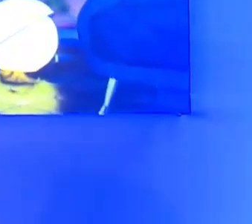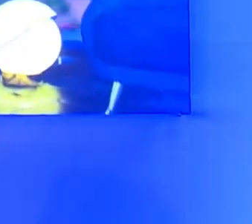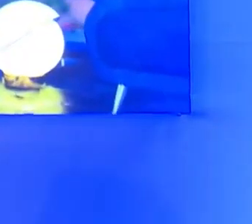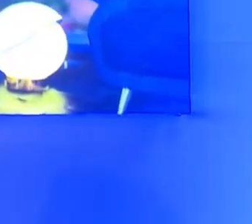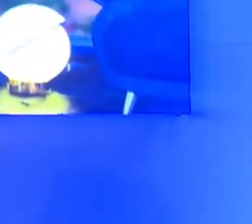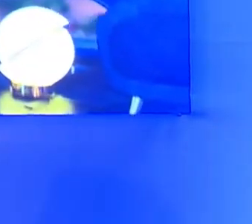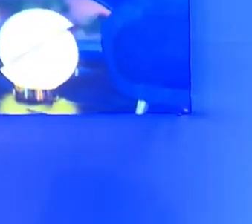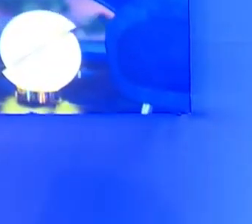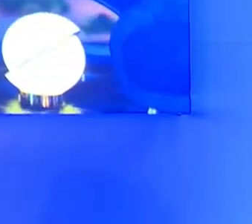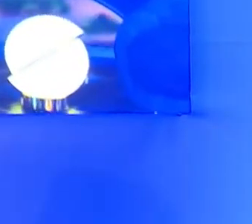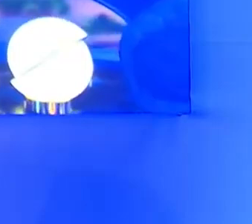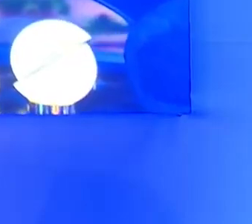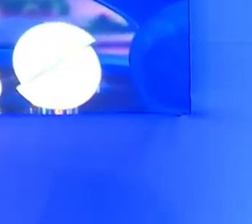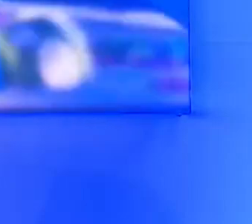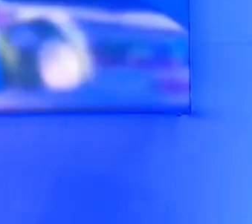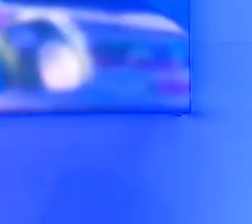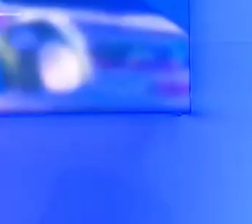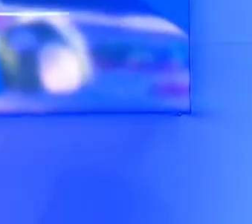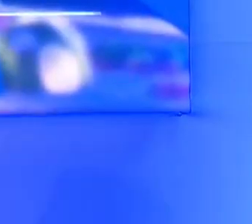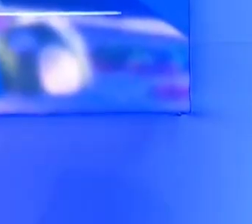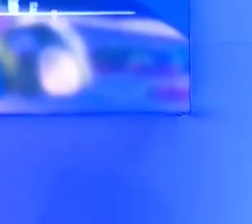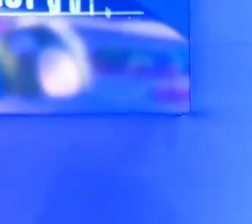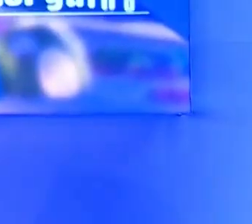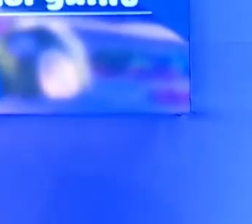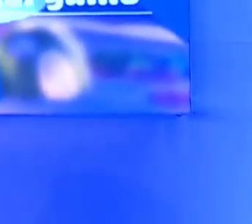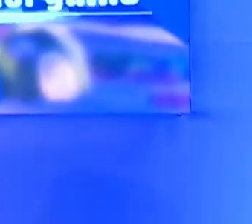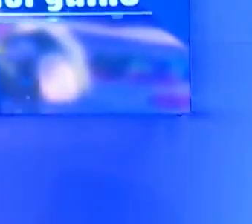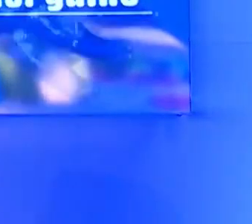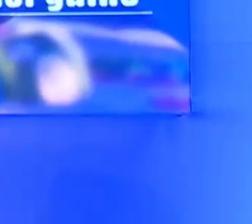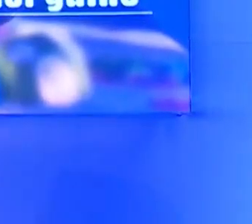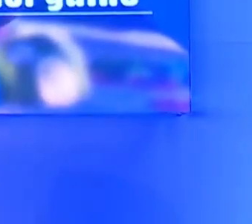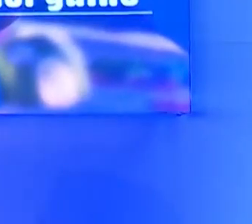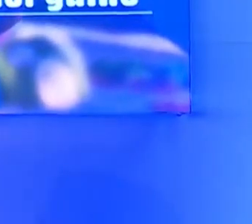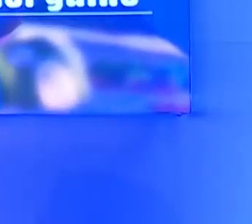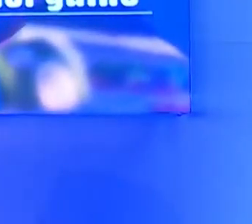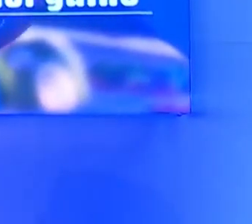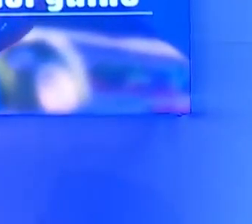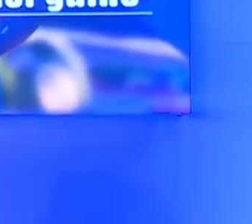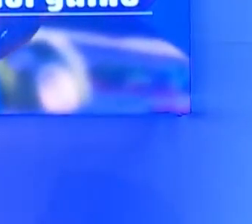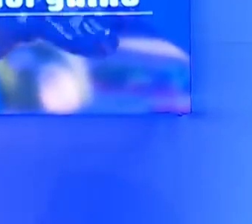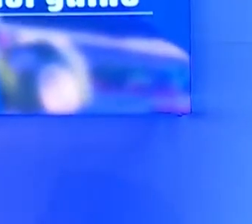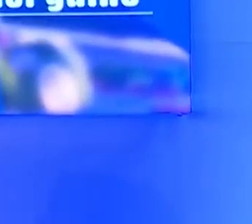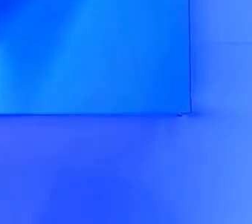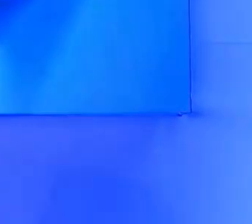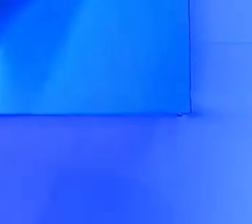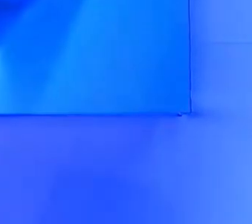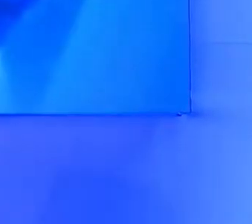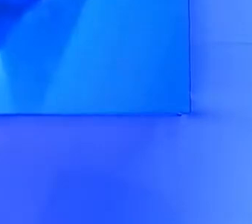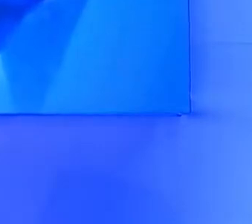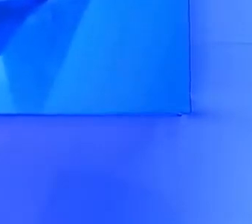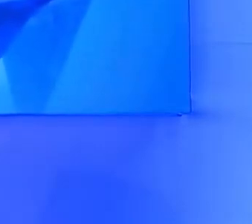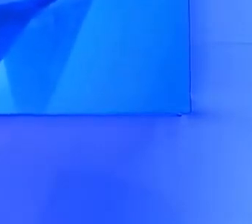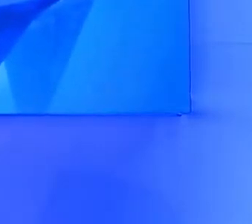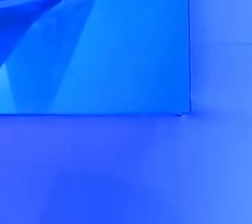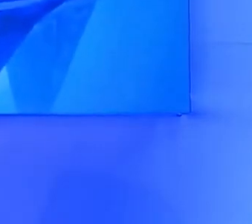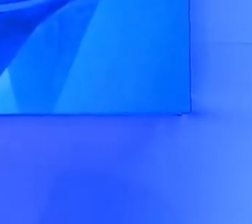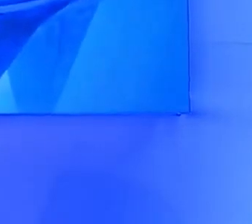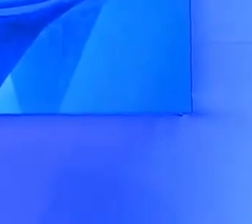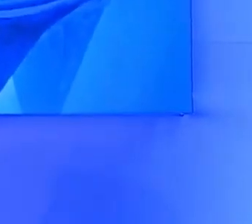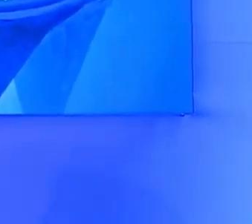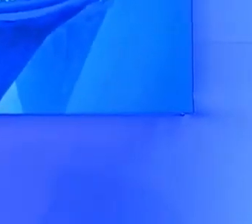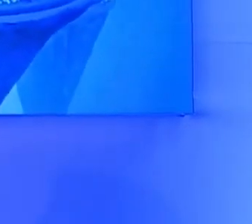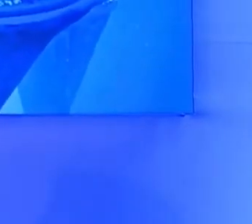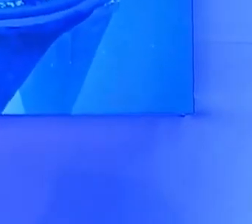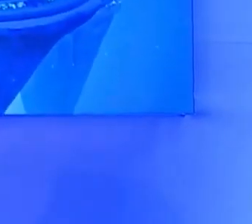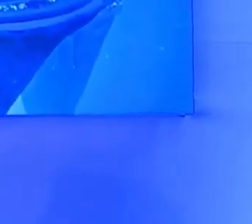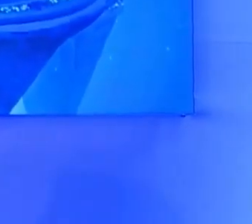Vocês estão vendo lá, gente? O Capitão Mergulho lá na tela, ó. Reino de Azulha pra vocês. Azulha é um reino secreto